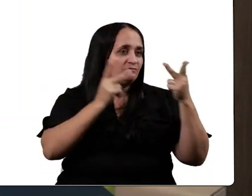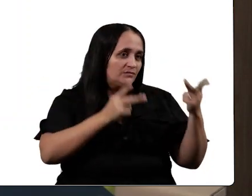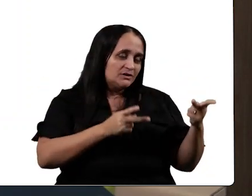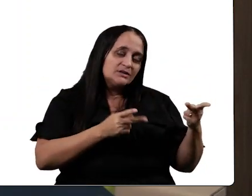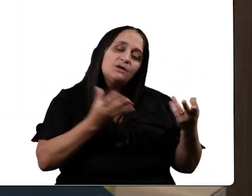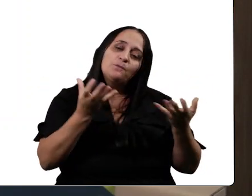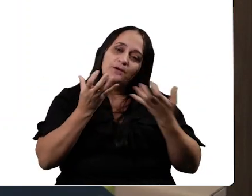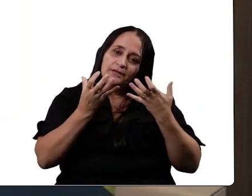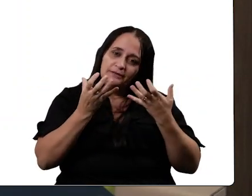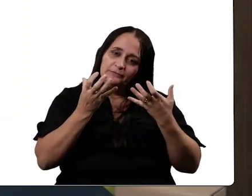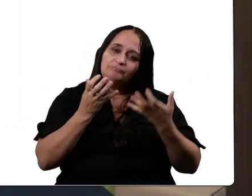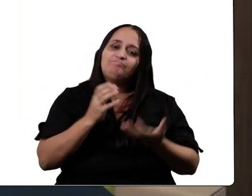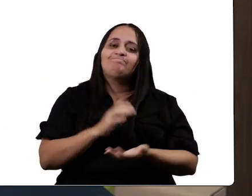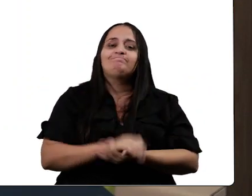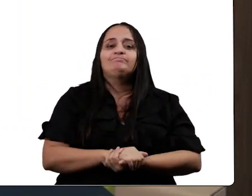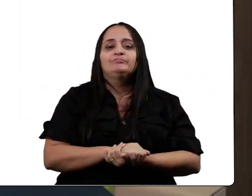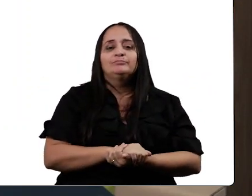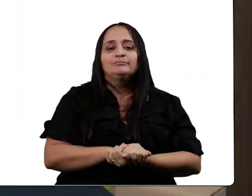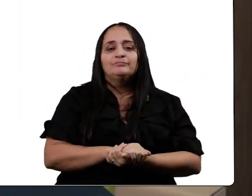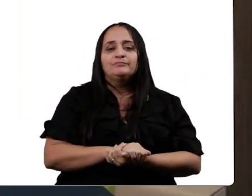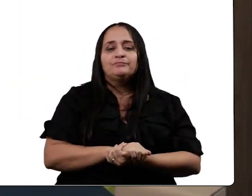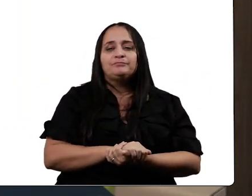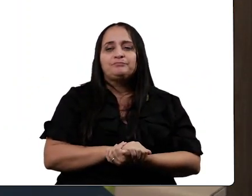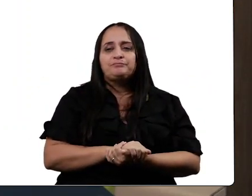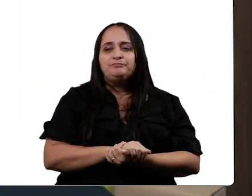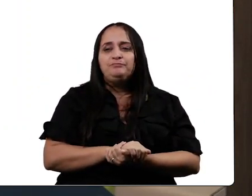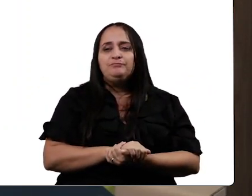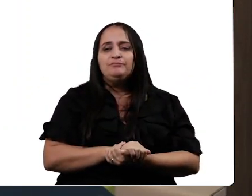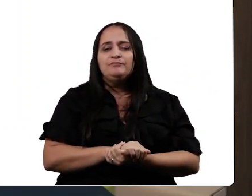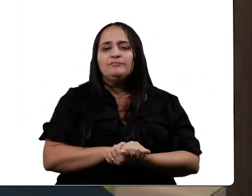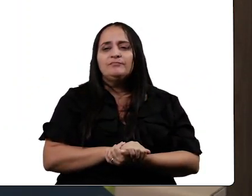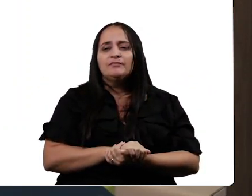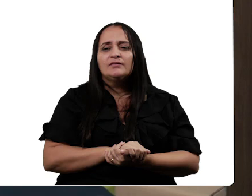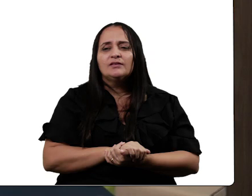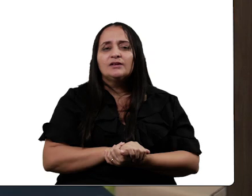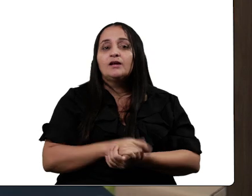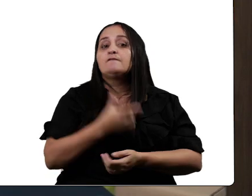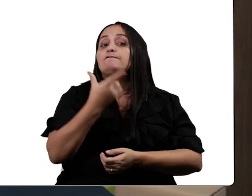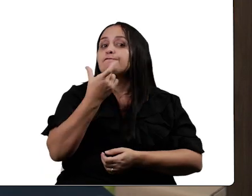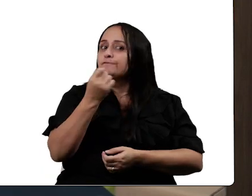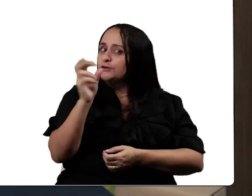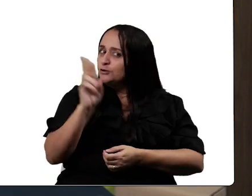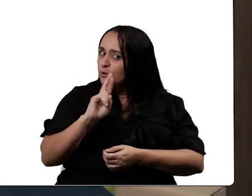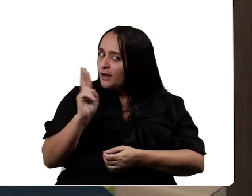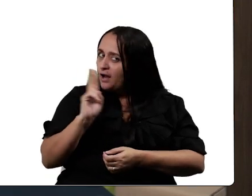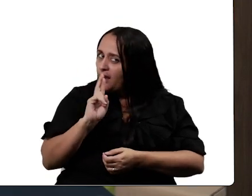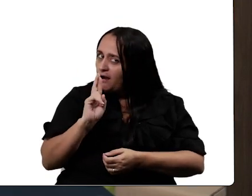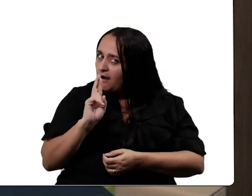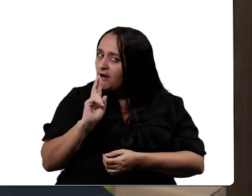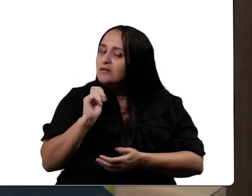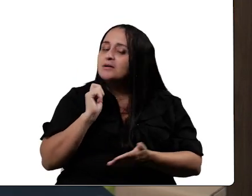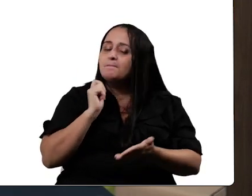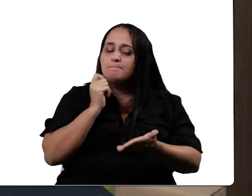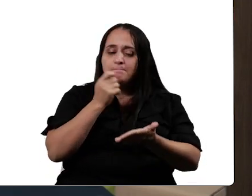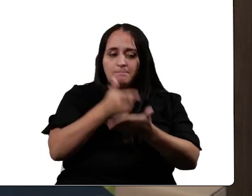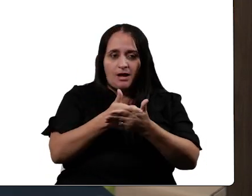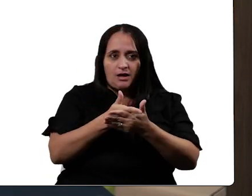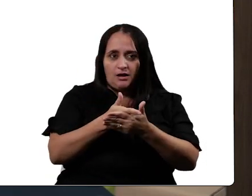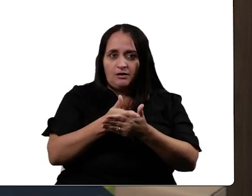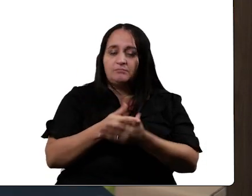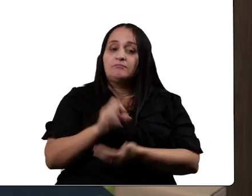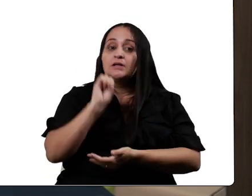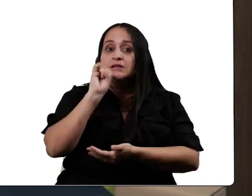para visitar. Lá também, olha, paga, tá? R$20 inteiro, 10,